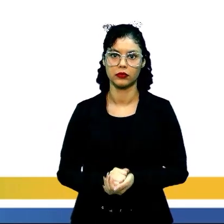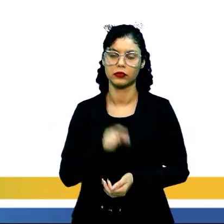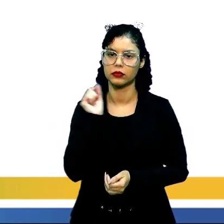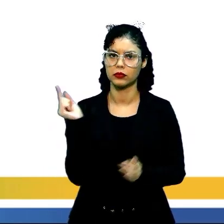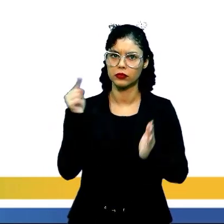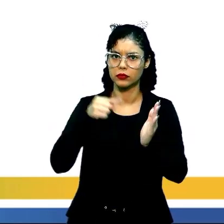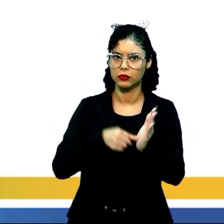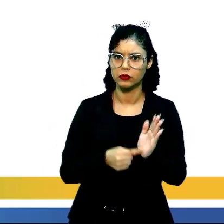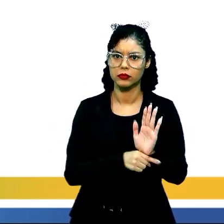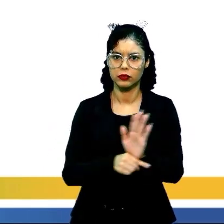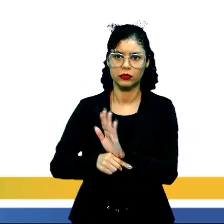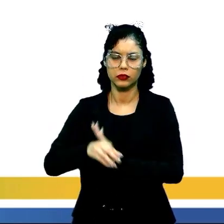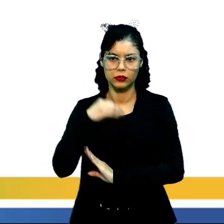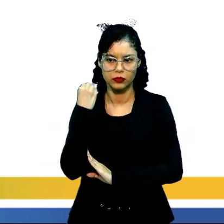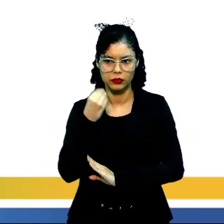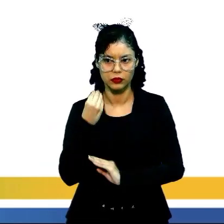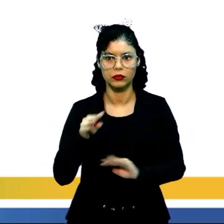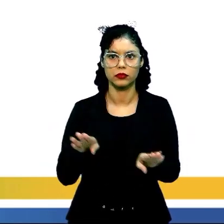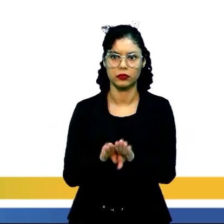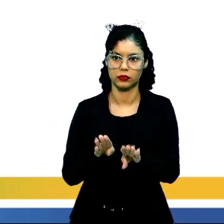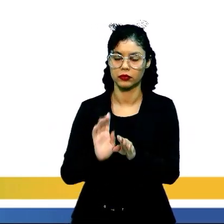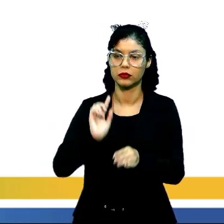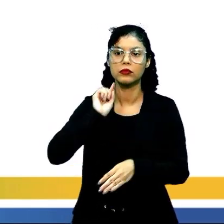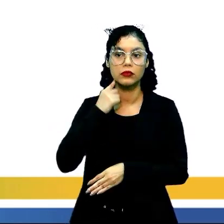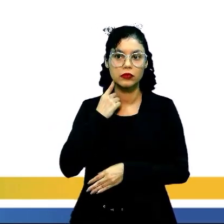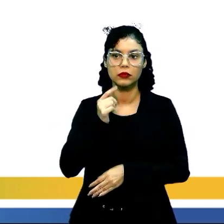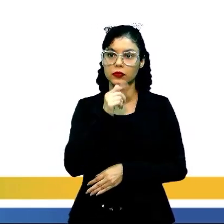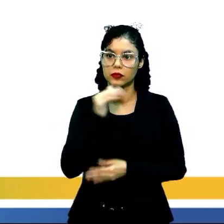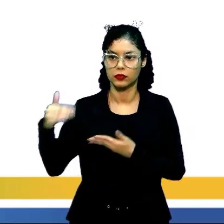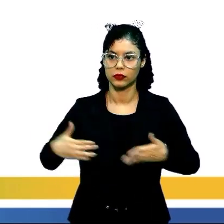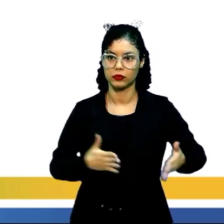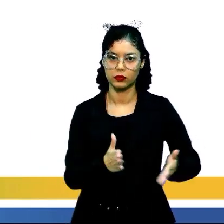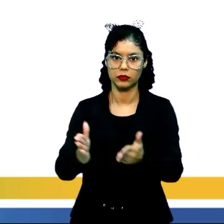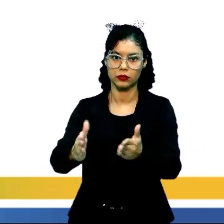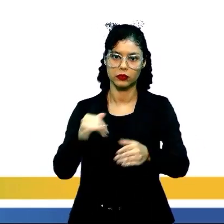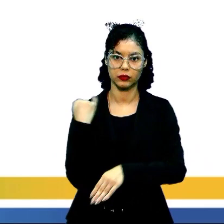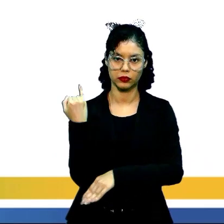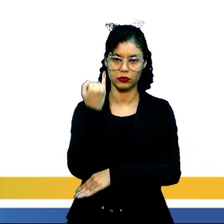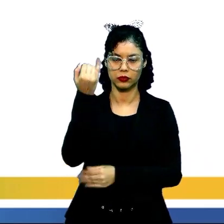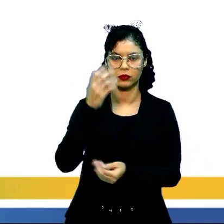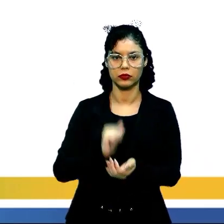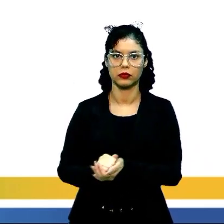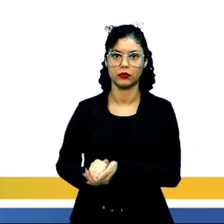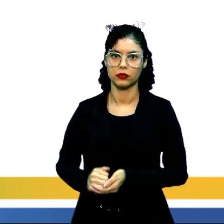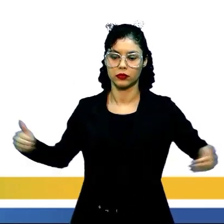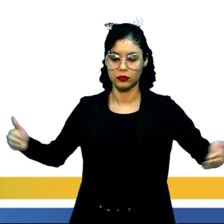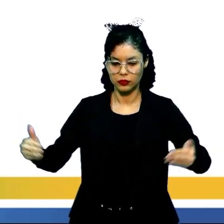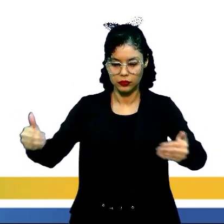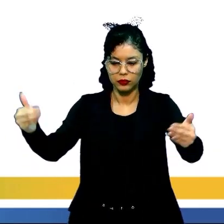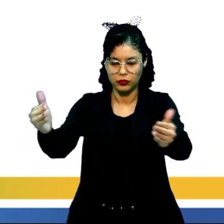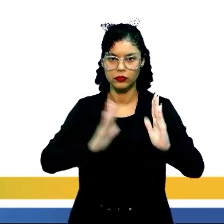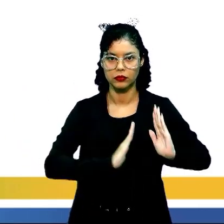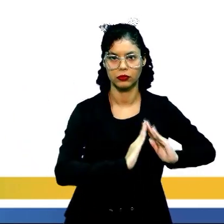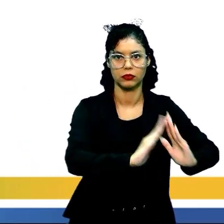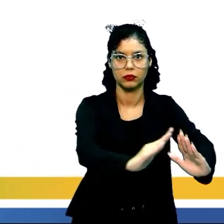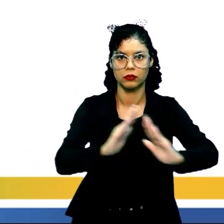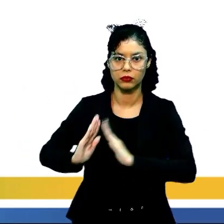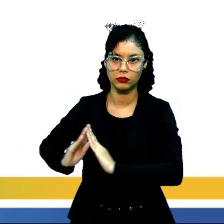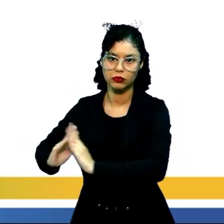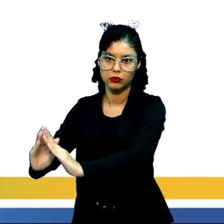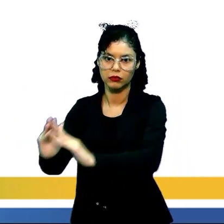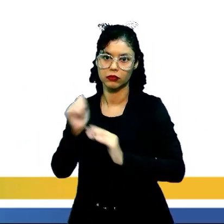motivo apontado por especialistas é a poluição da água do rio, principal fonte de sobrevivência dos ribeirinhos. A diarreia